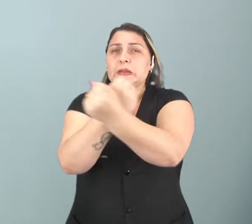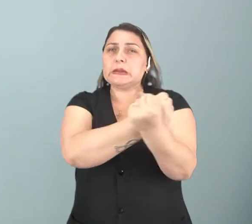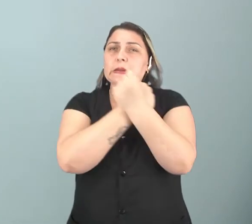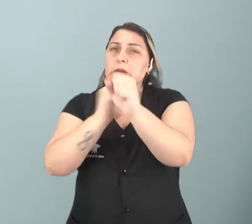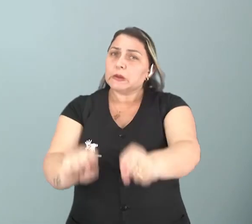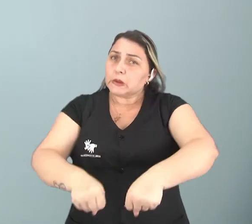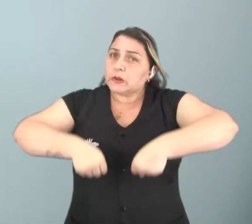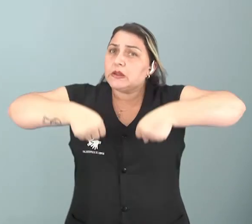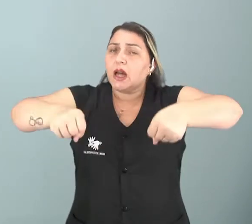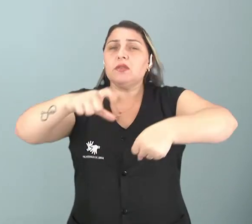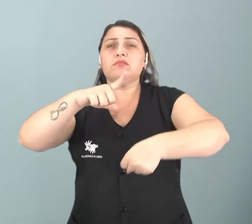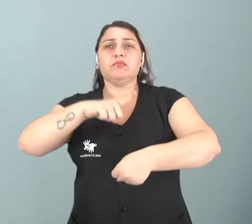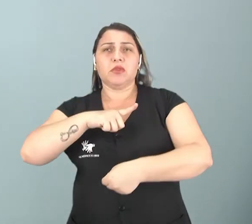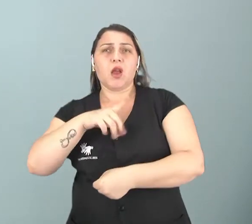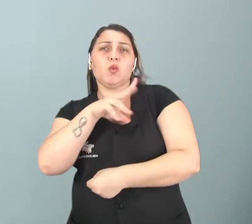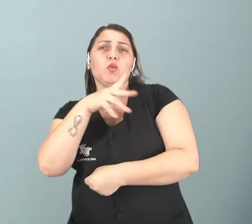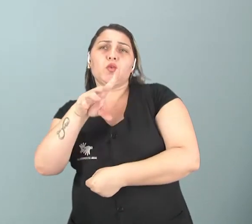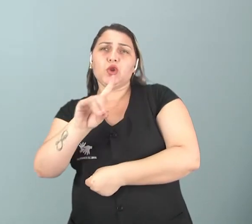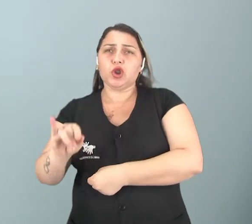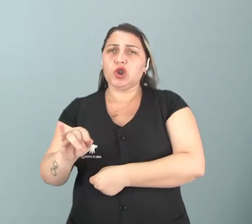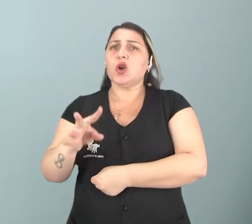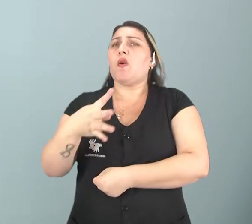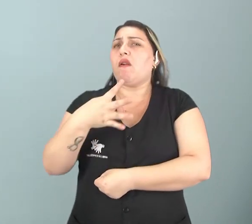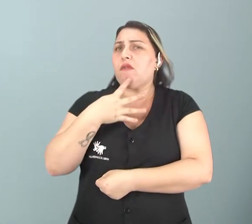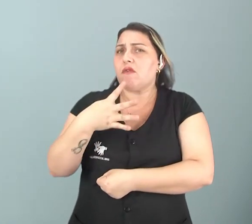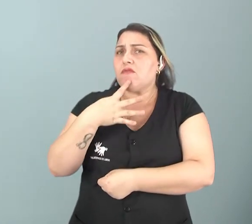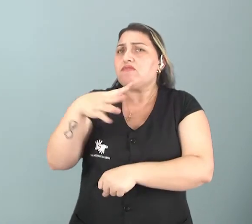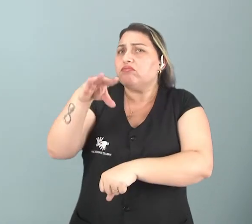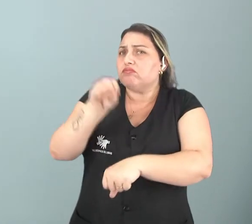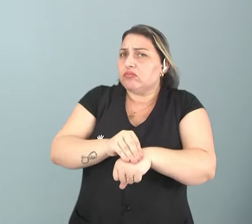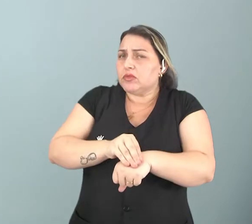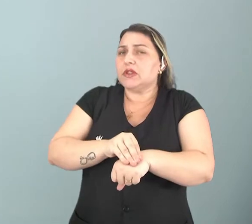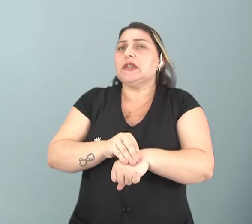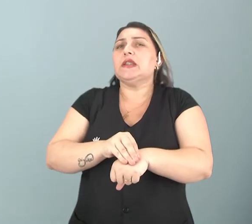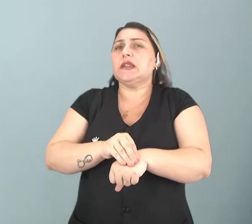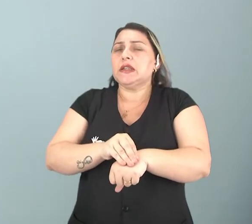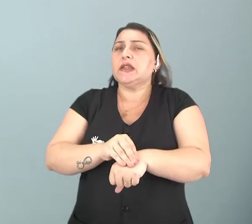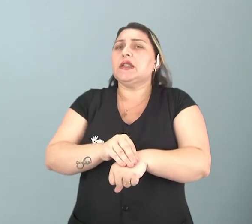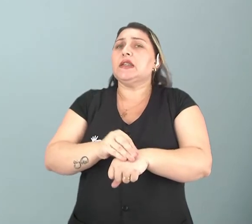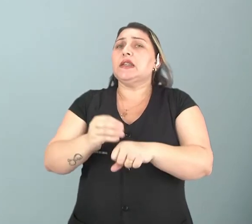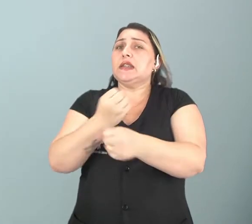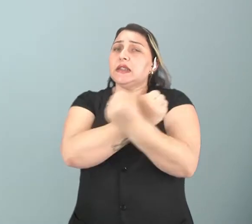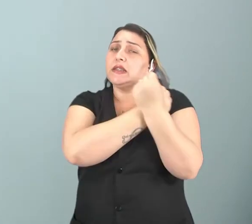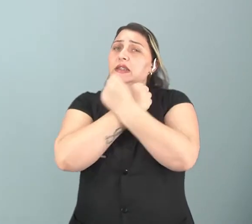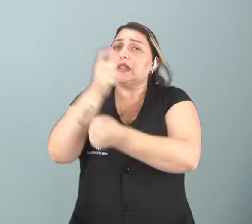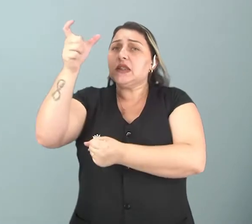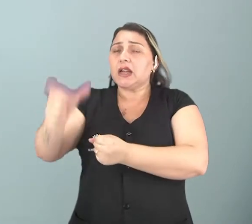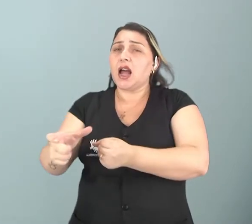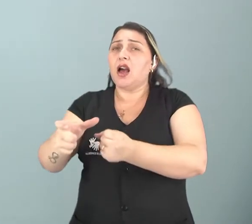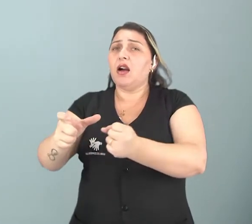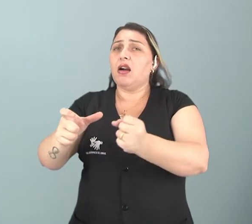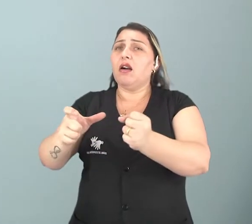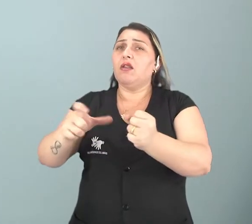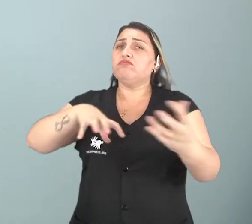lutaram para poder ter esse dia reconhecido. Escravos reivindicaram,